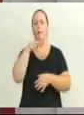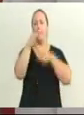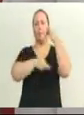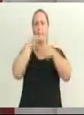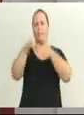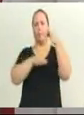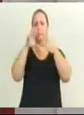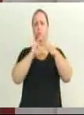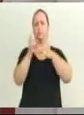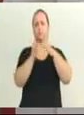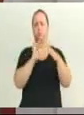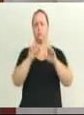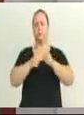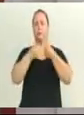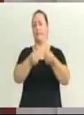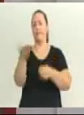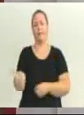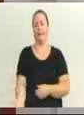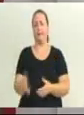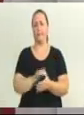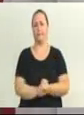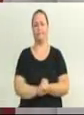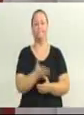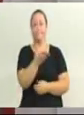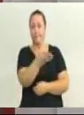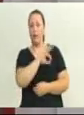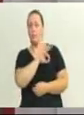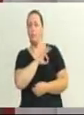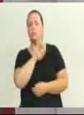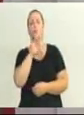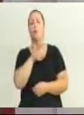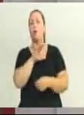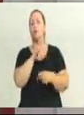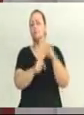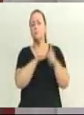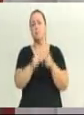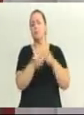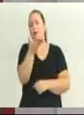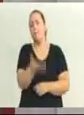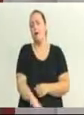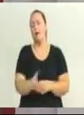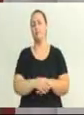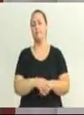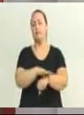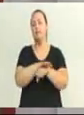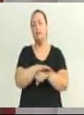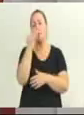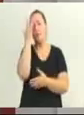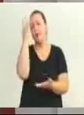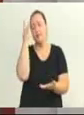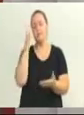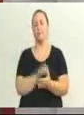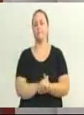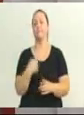O agente só tava fazendo o trabalho dele, garantindo a segurança no trânsito e a segurança das pessoas. Porque muitos não sabem,